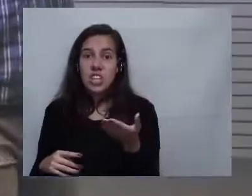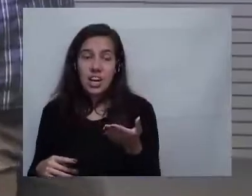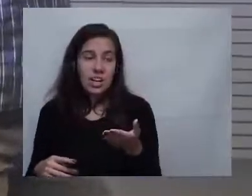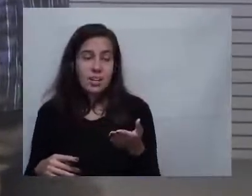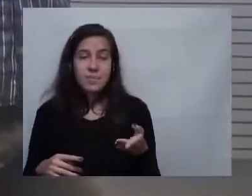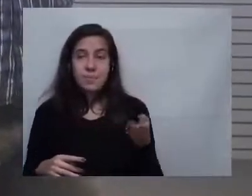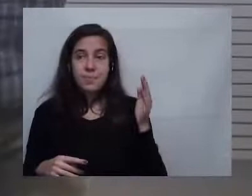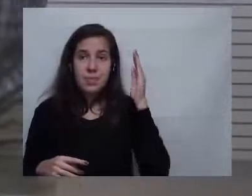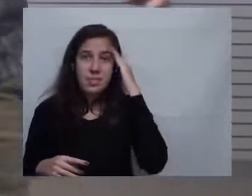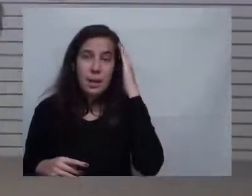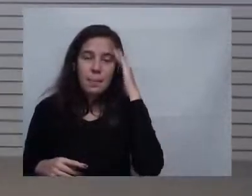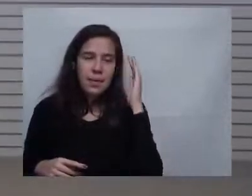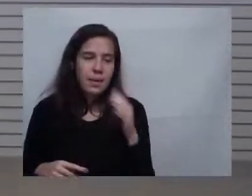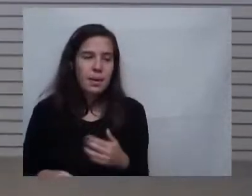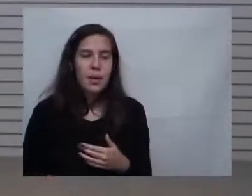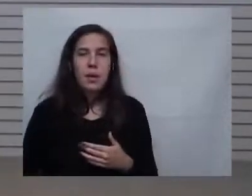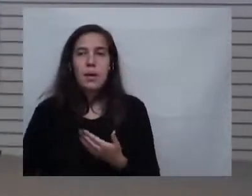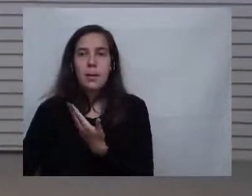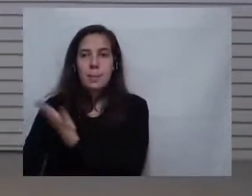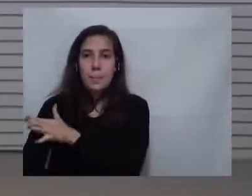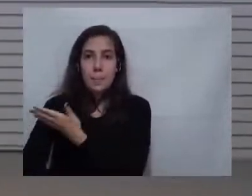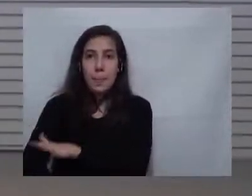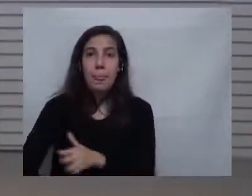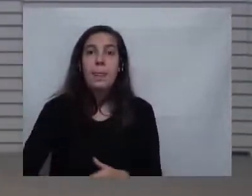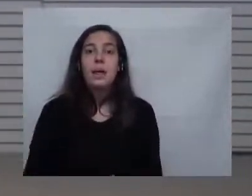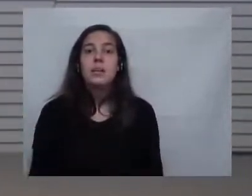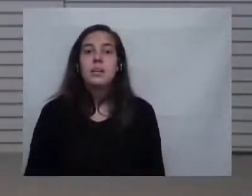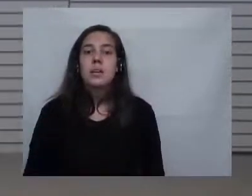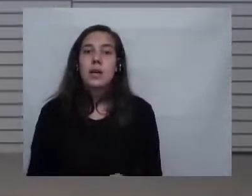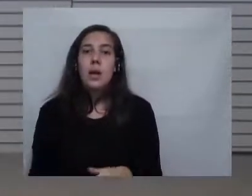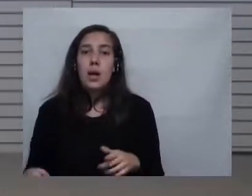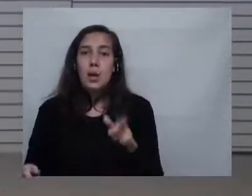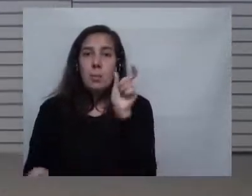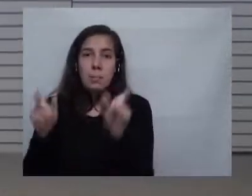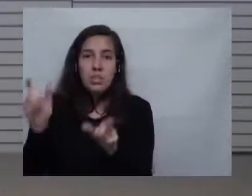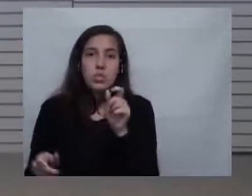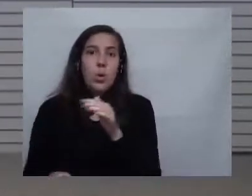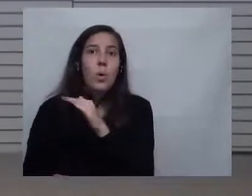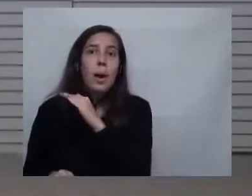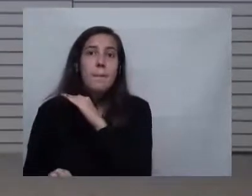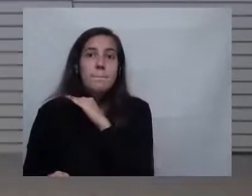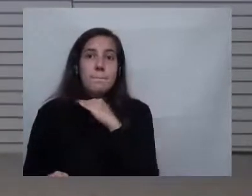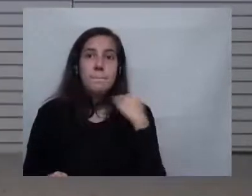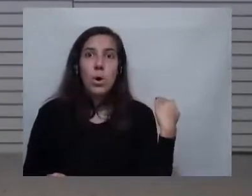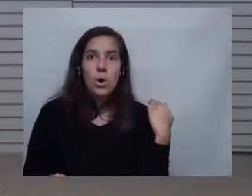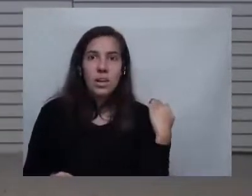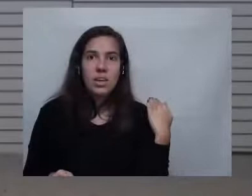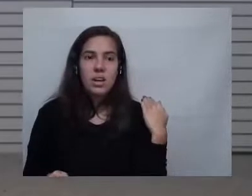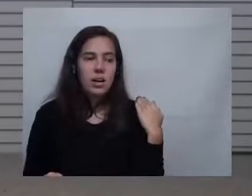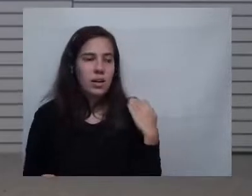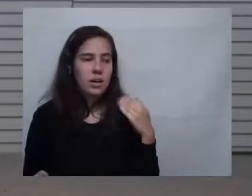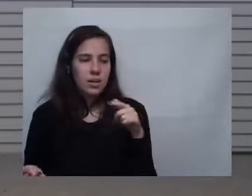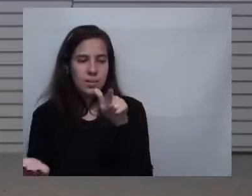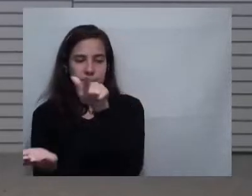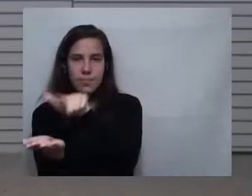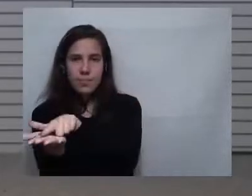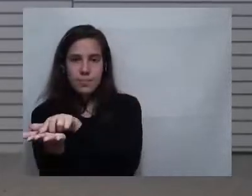morria ela colocava no espaço vazio e saía e esperava a pessoa ressuscitar